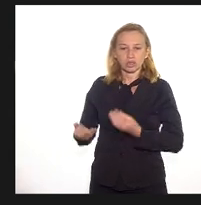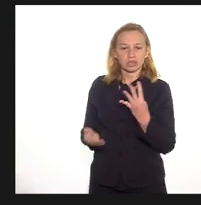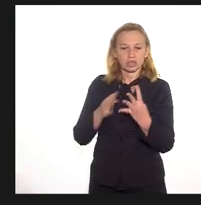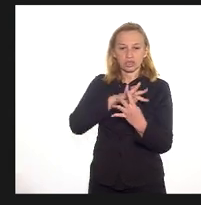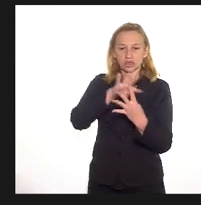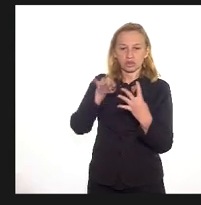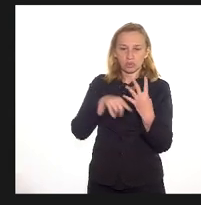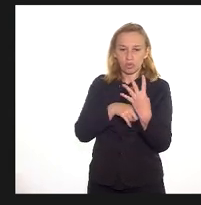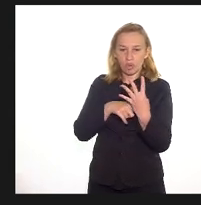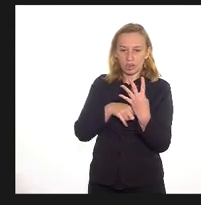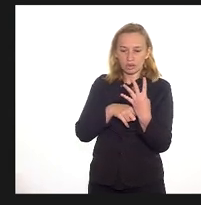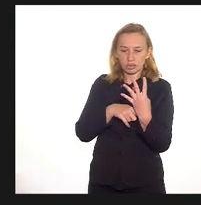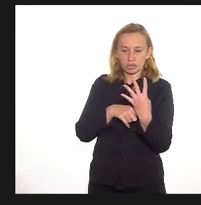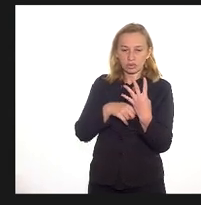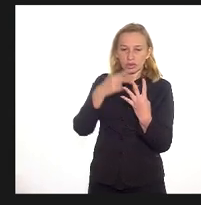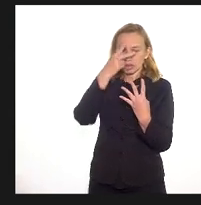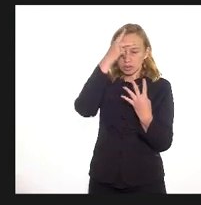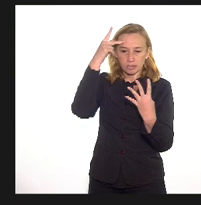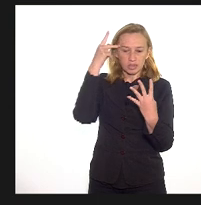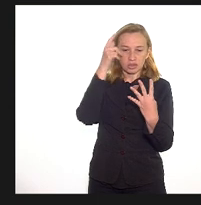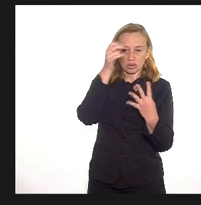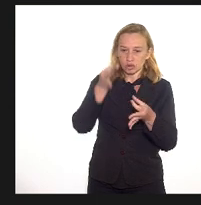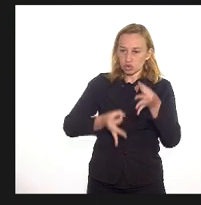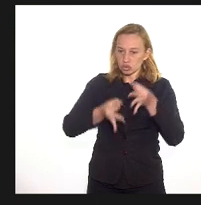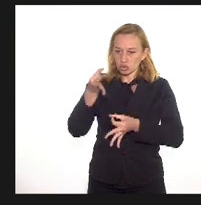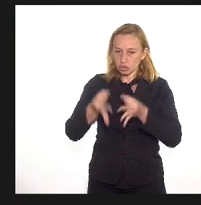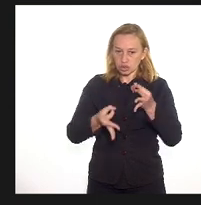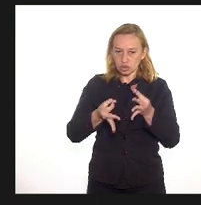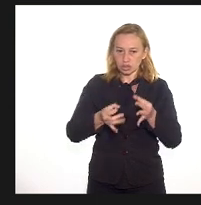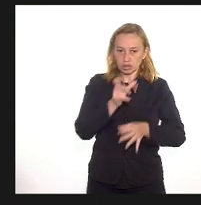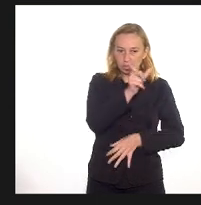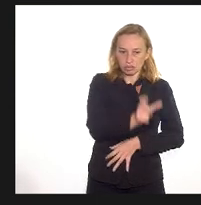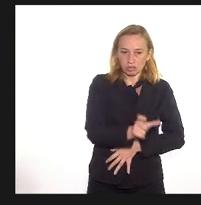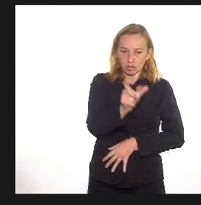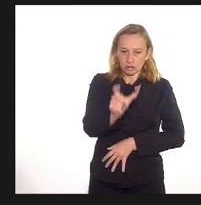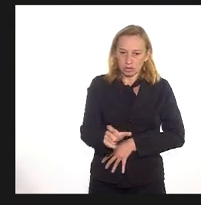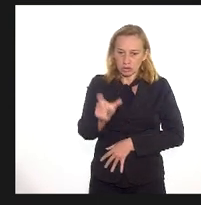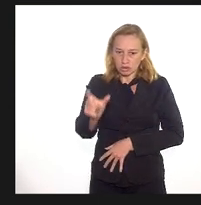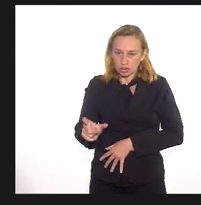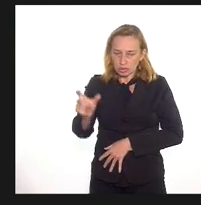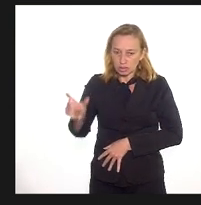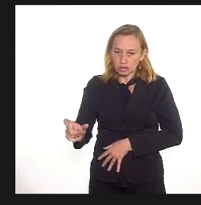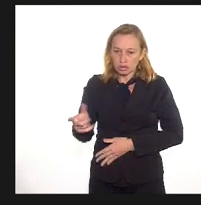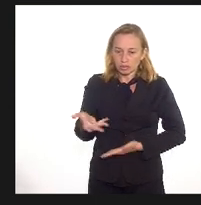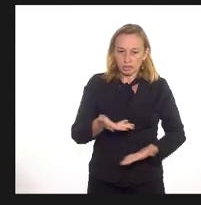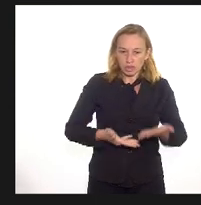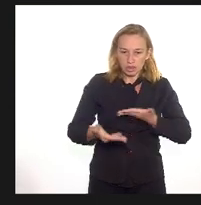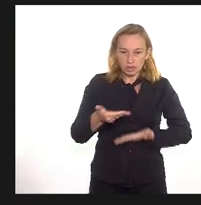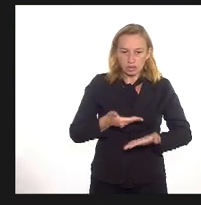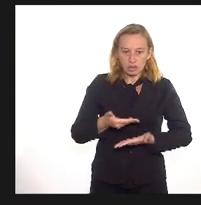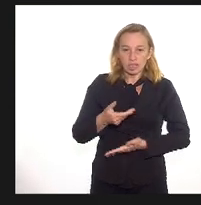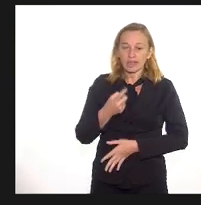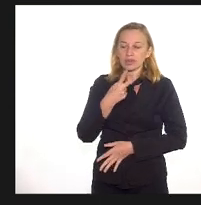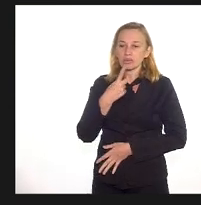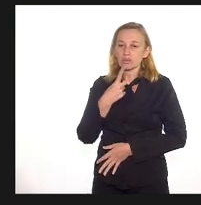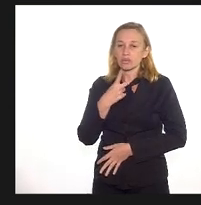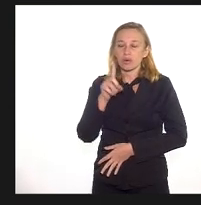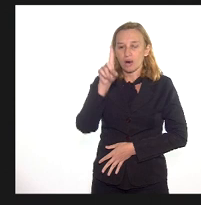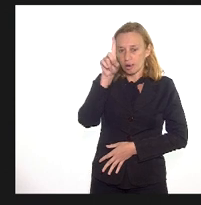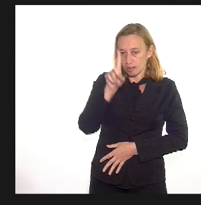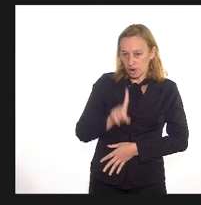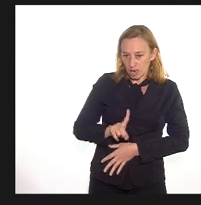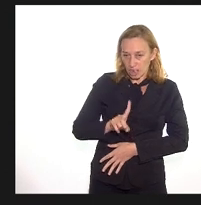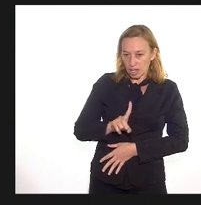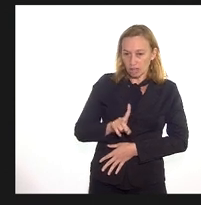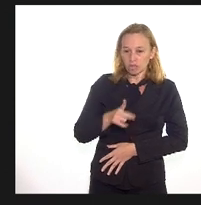quatro agentes, quatro pessoas jurídicas, com base nesta participação, é o duto em amarelo. E